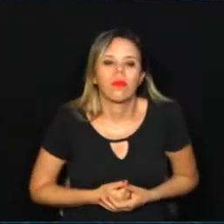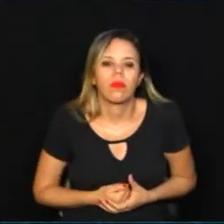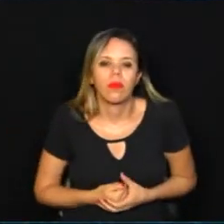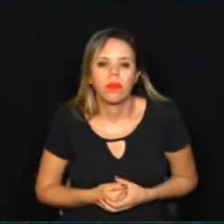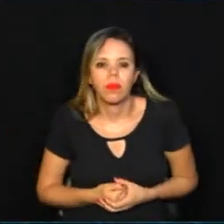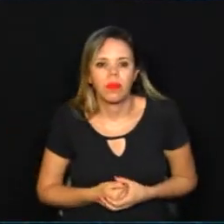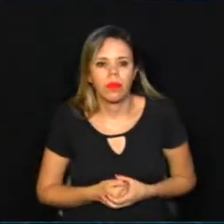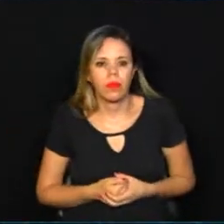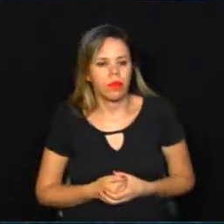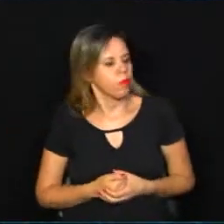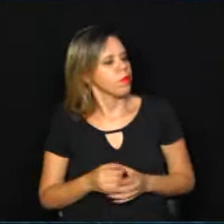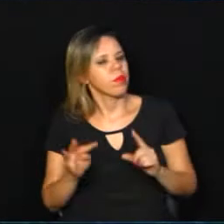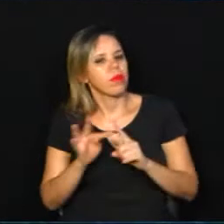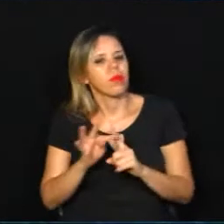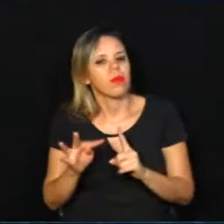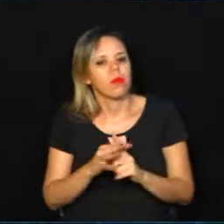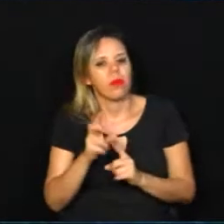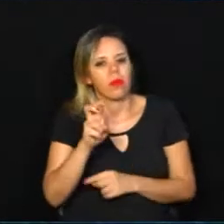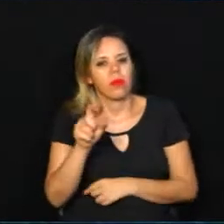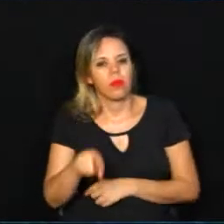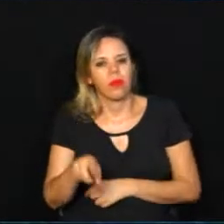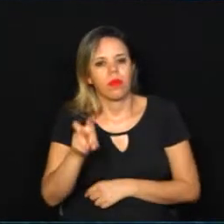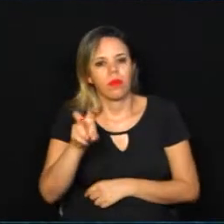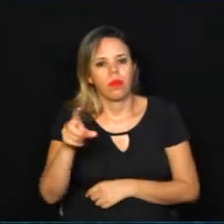6.744. Itatiba,